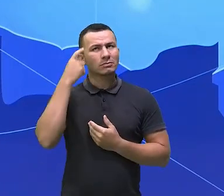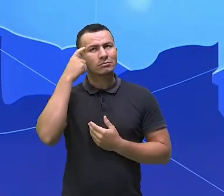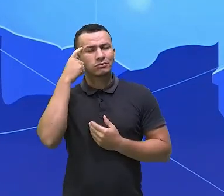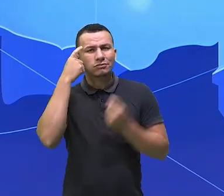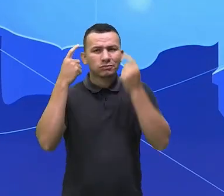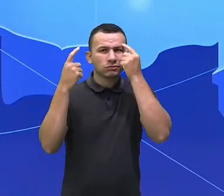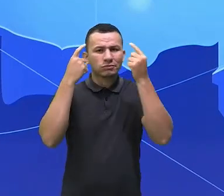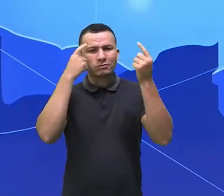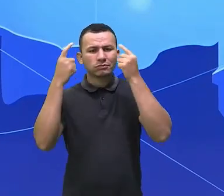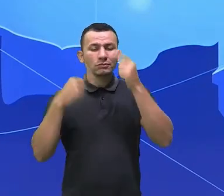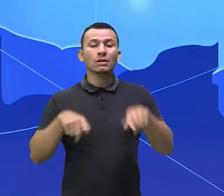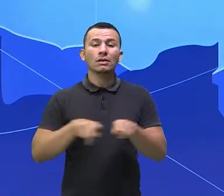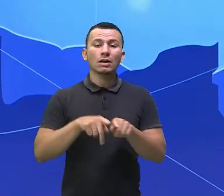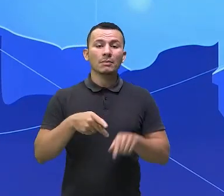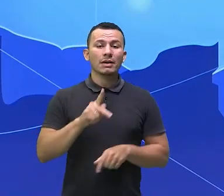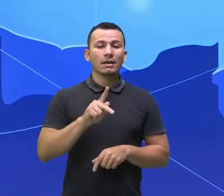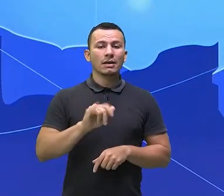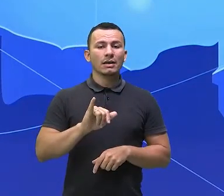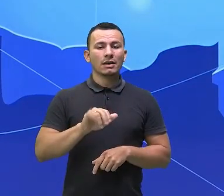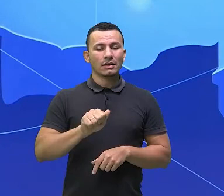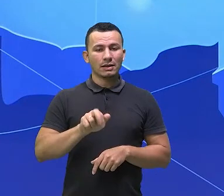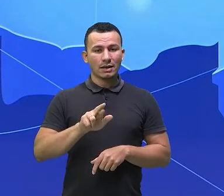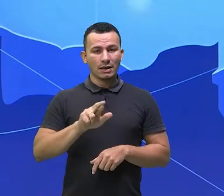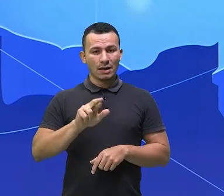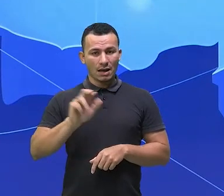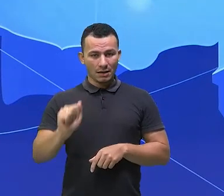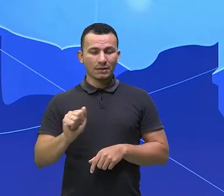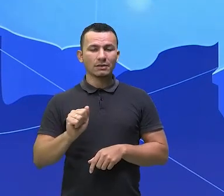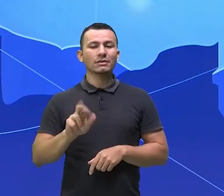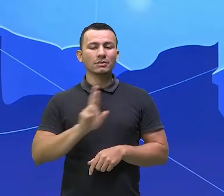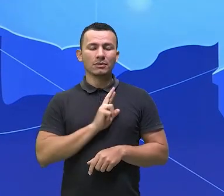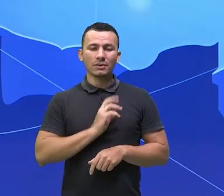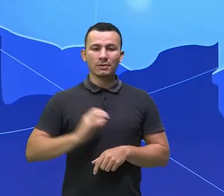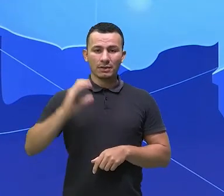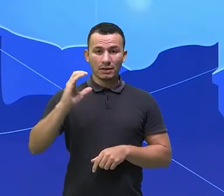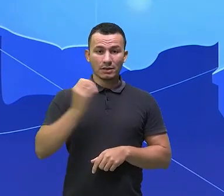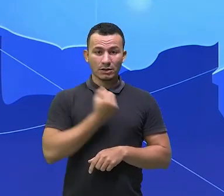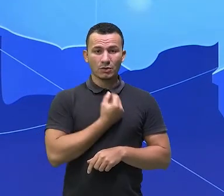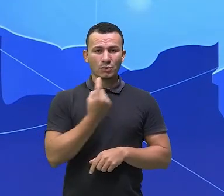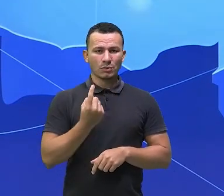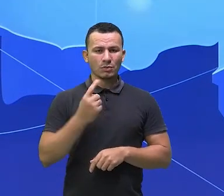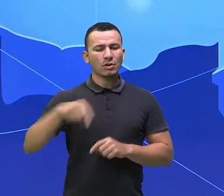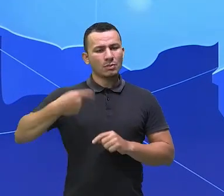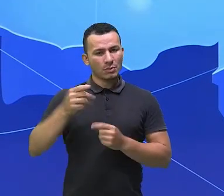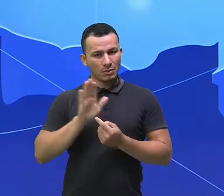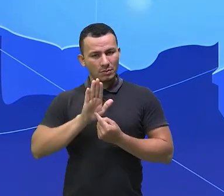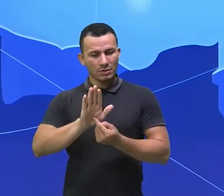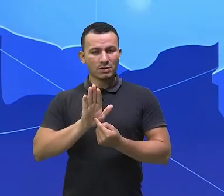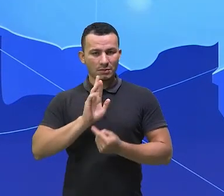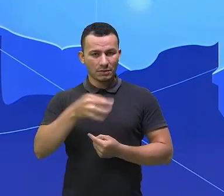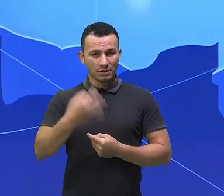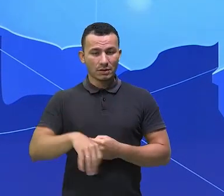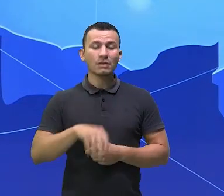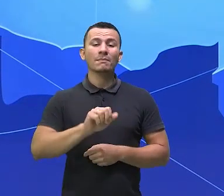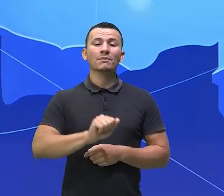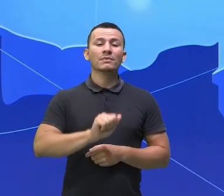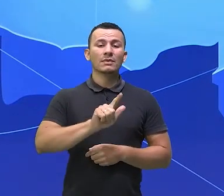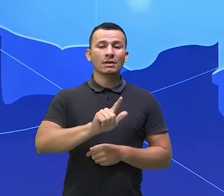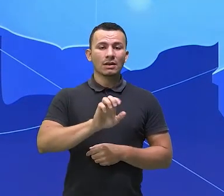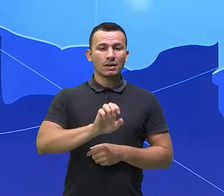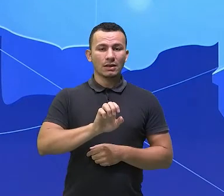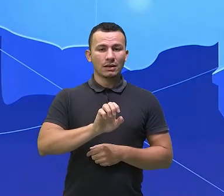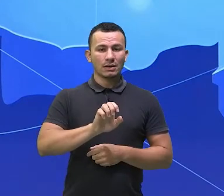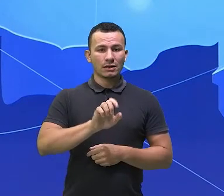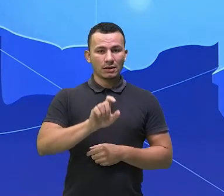conceitos. A Chiara respondeu a letra C para a questão 1. Muito bem, Chiara, vamos já conferir. O Alessandro também está dizendo